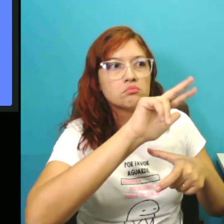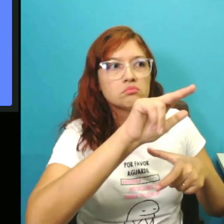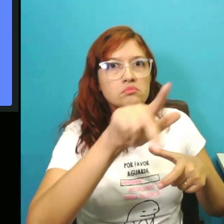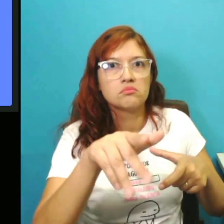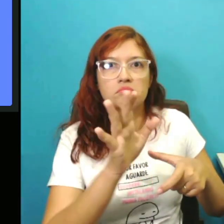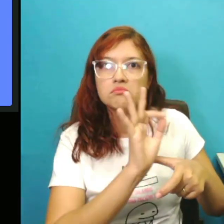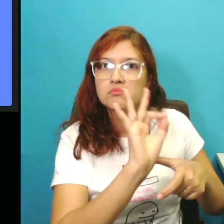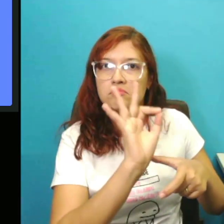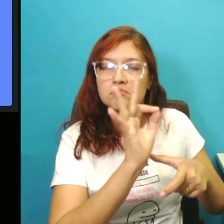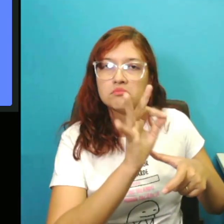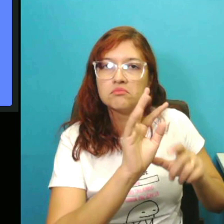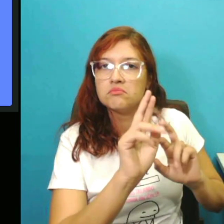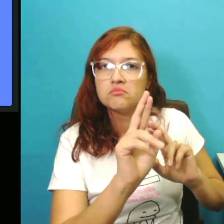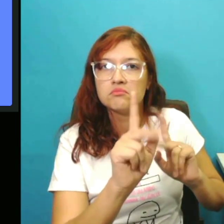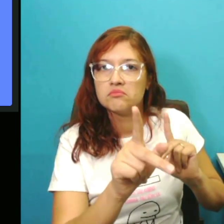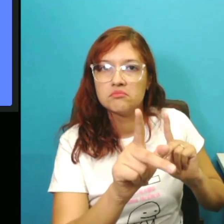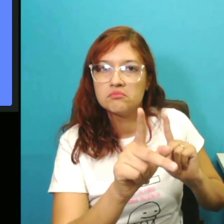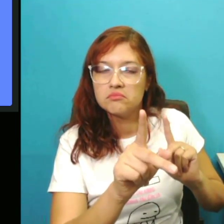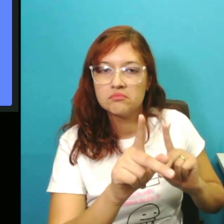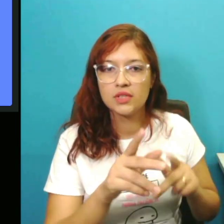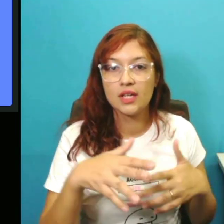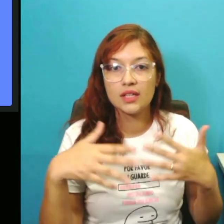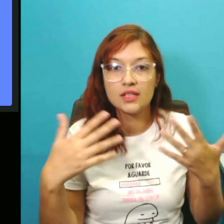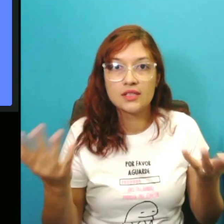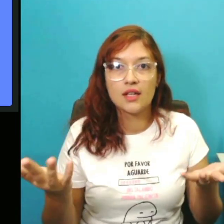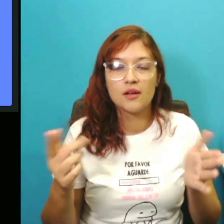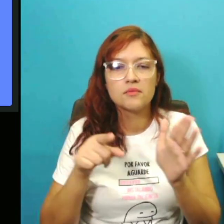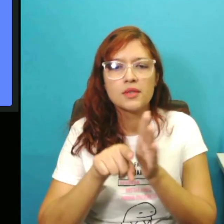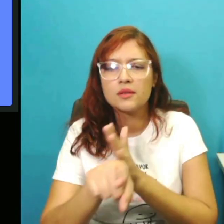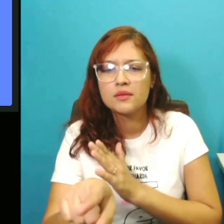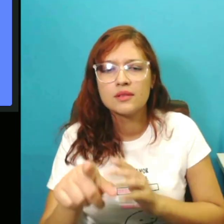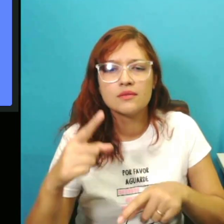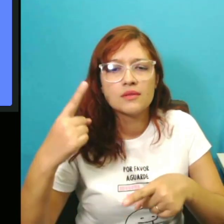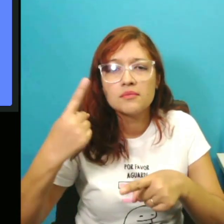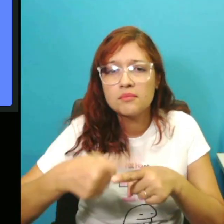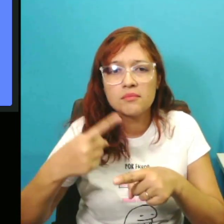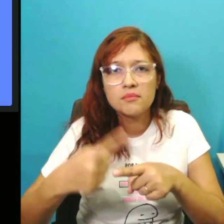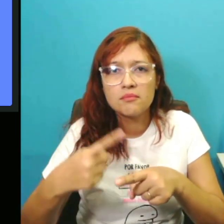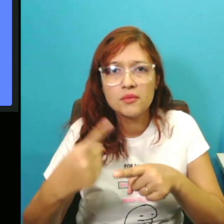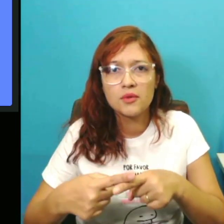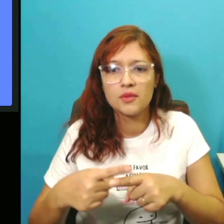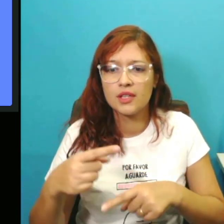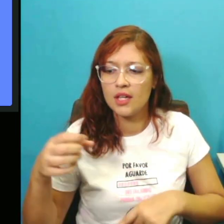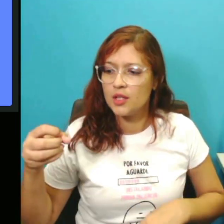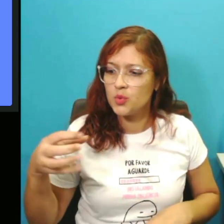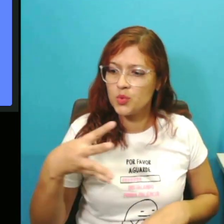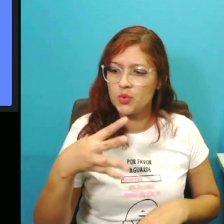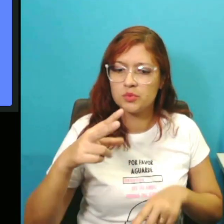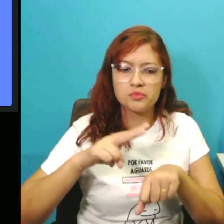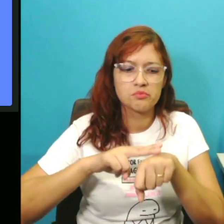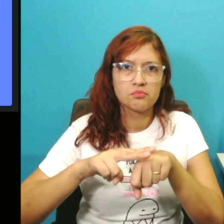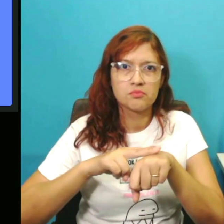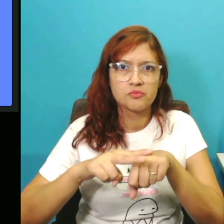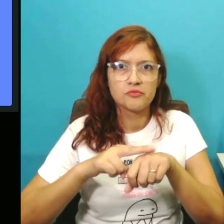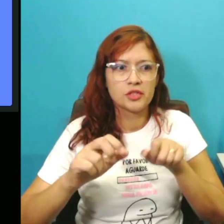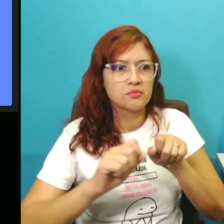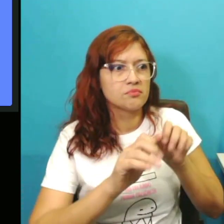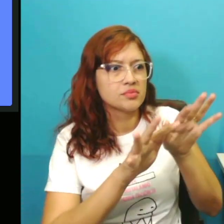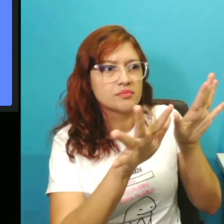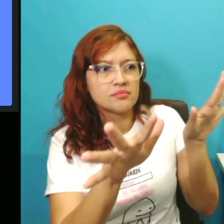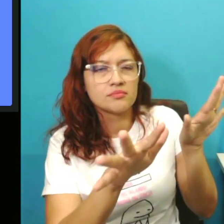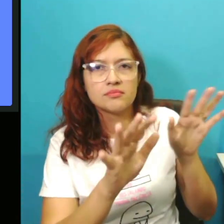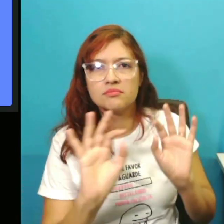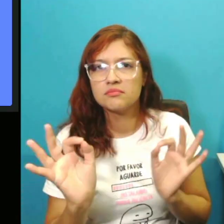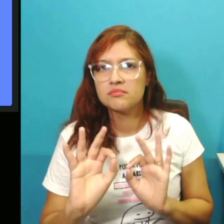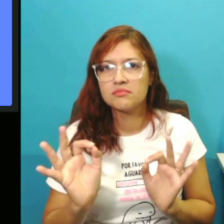Então, ele vai ver, eles vão perceber que não se decompõe em outras cores. Então, pode perguntar, né, por que esse fenômeno acontece? Quando usou